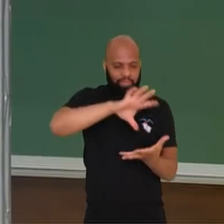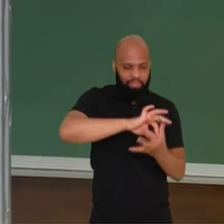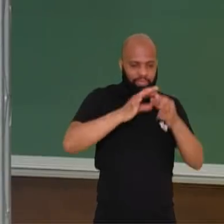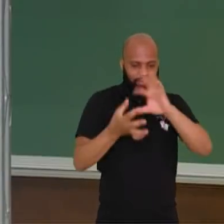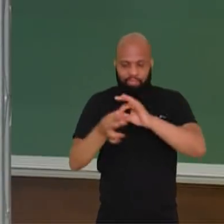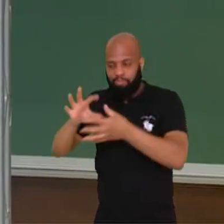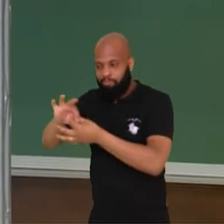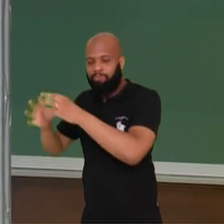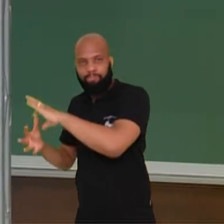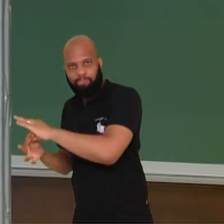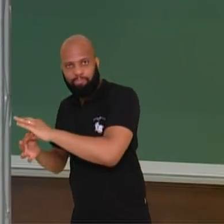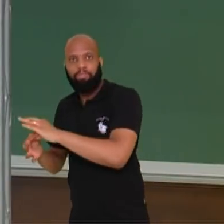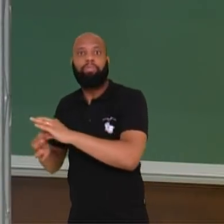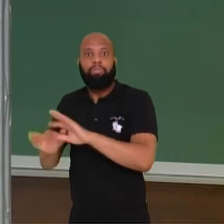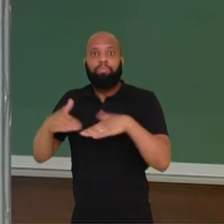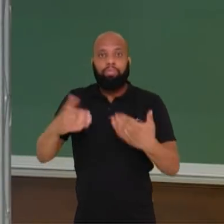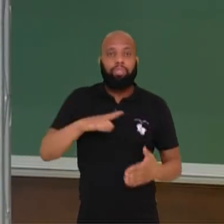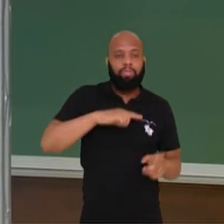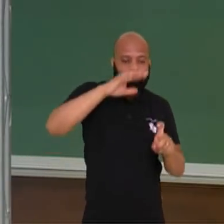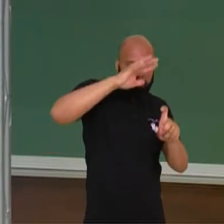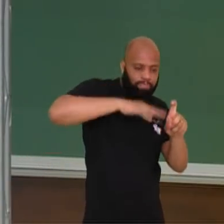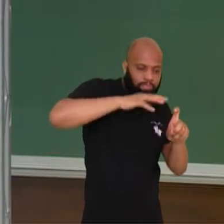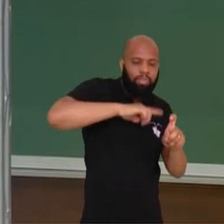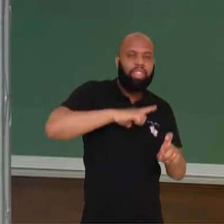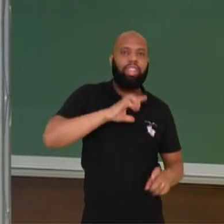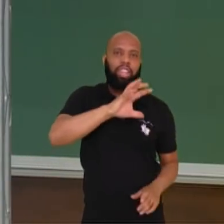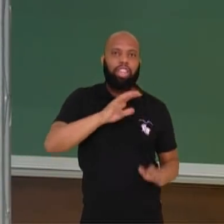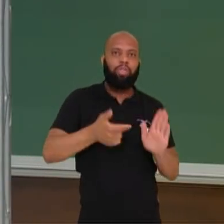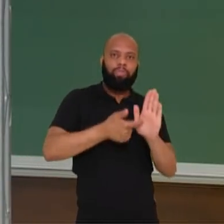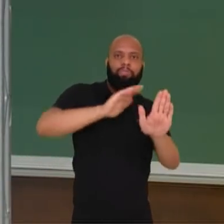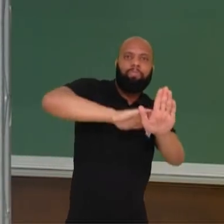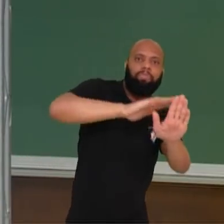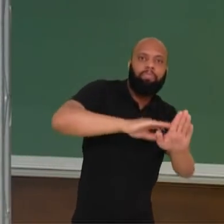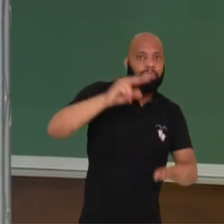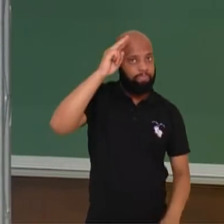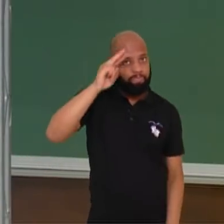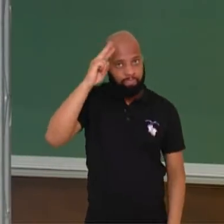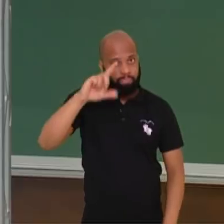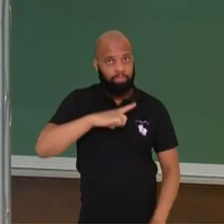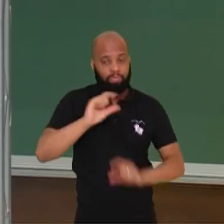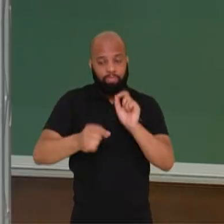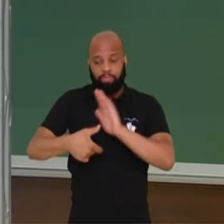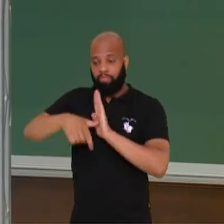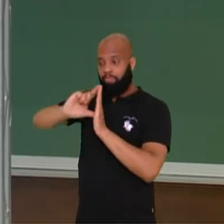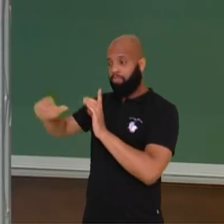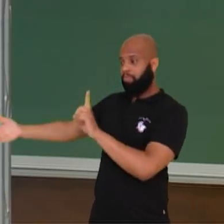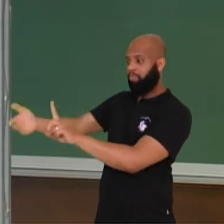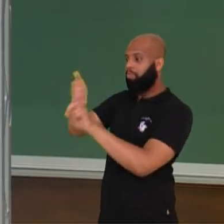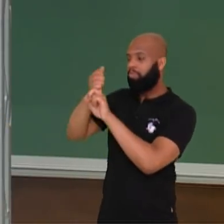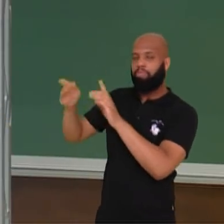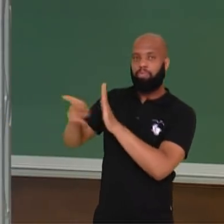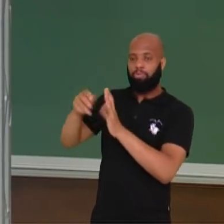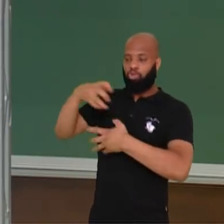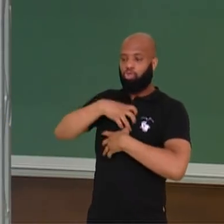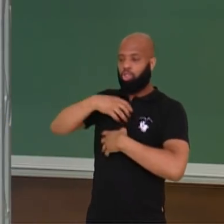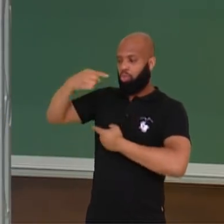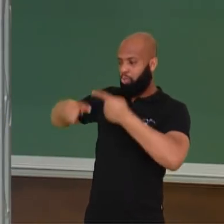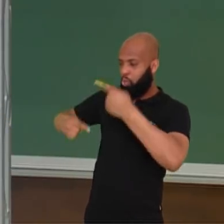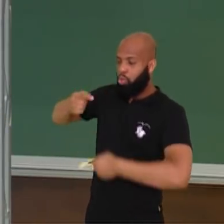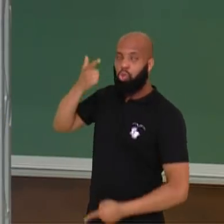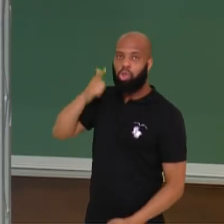Península Balcânica. Então, o mito tem também esse fundo histórico de um antigo domínio político que é